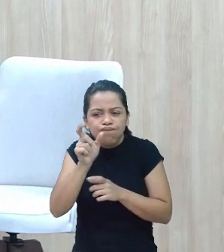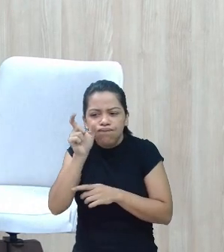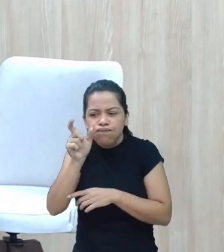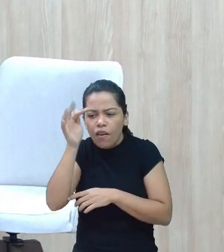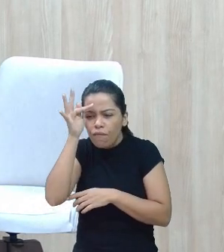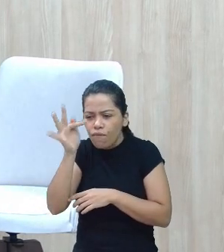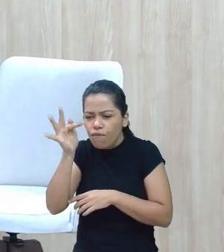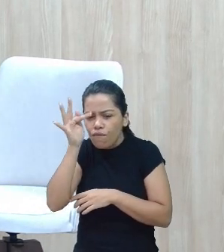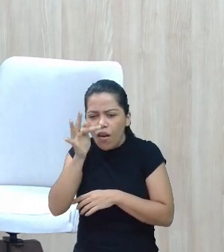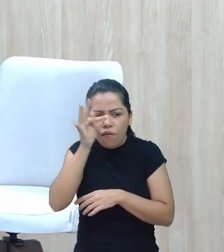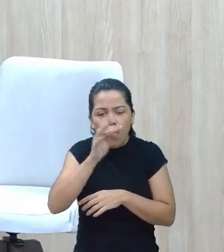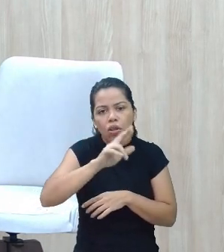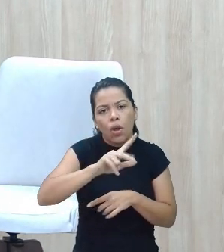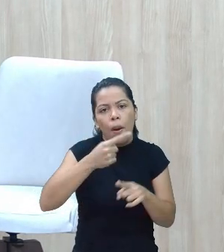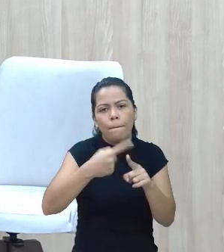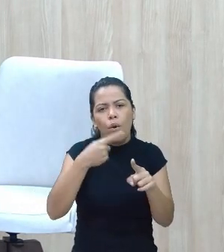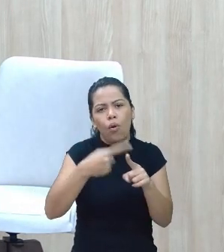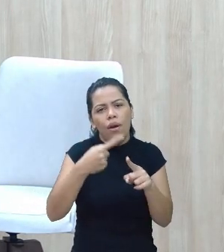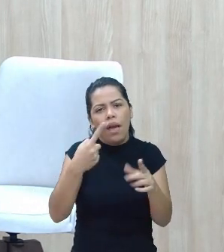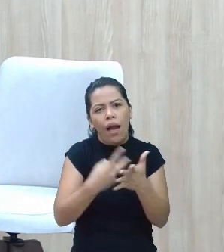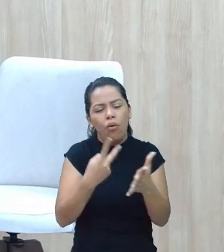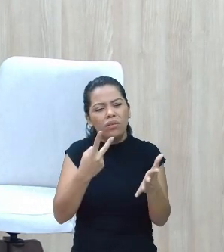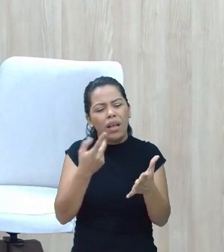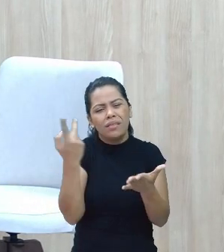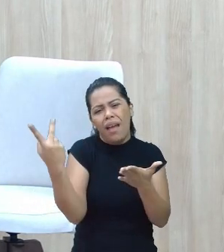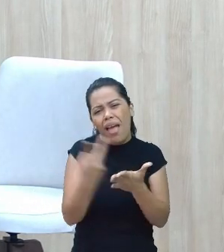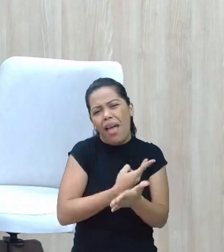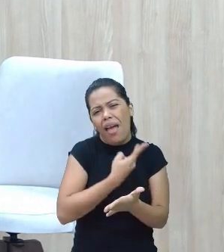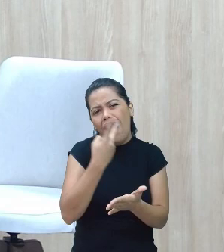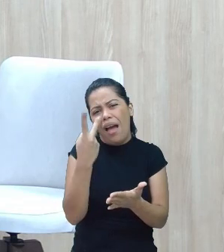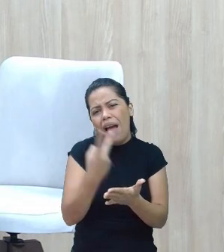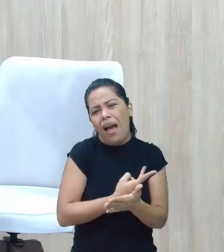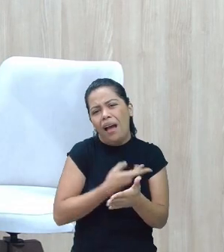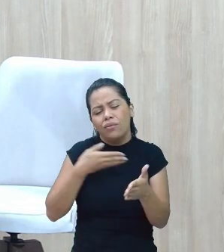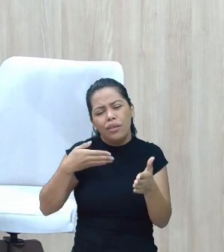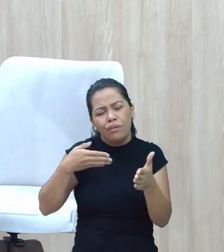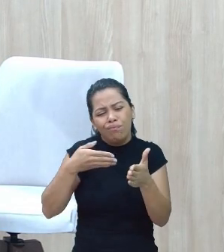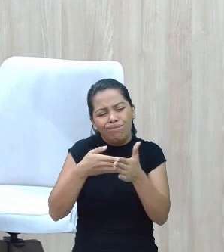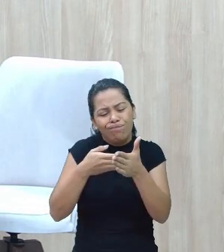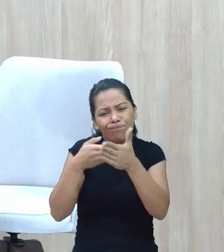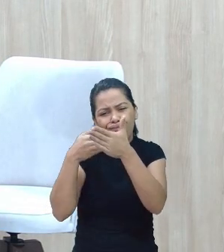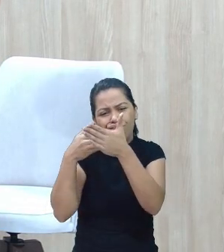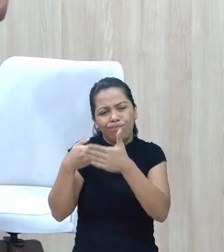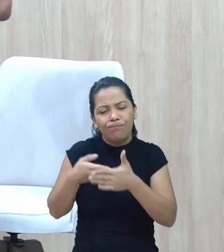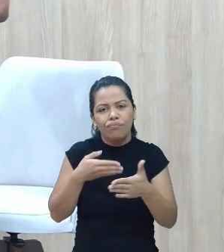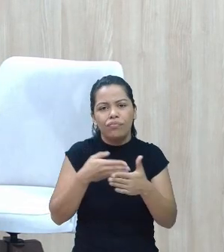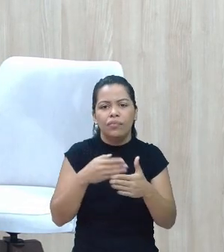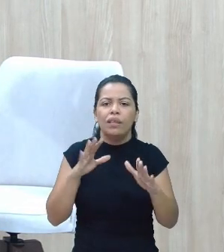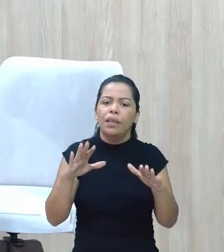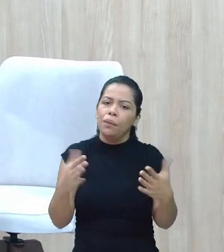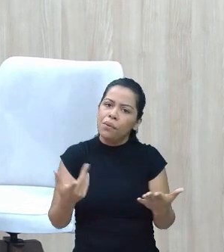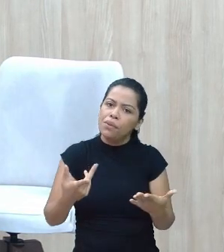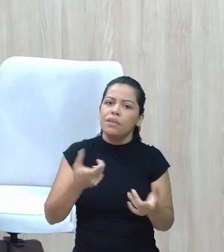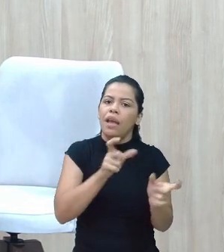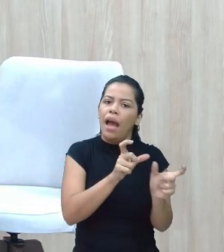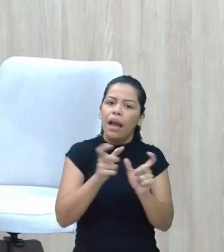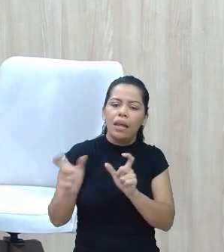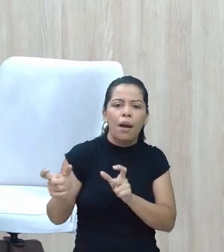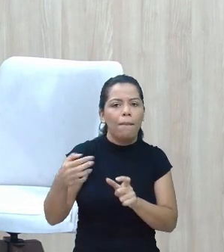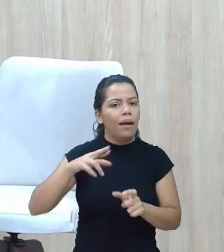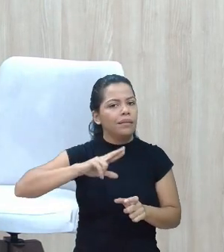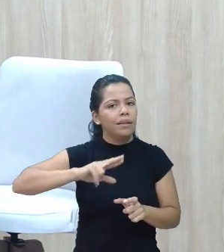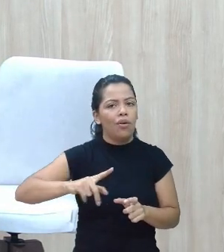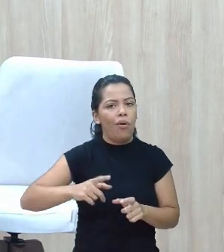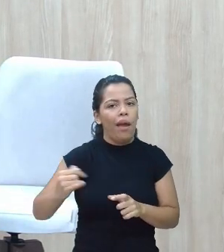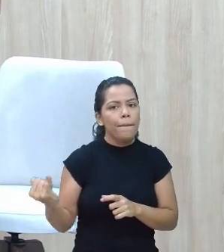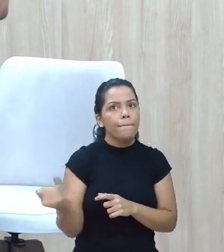pé da letra é uma tradução errada e limitada. Por isso que a própria gramática não é essas coisas todas de você estudar e se priorizar.